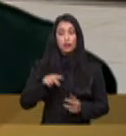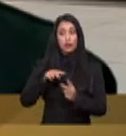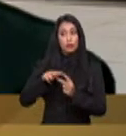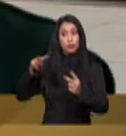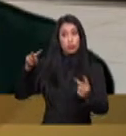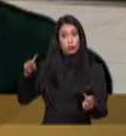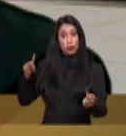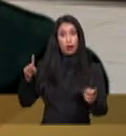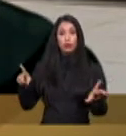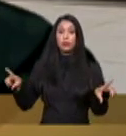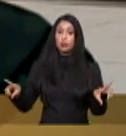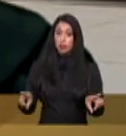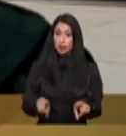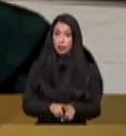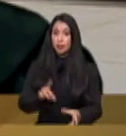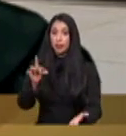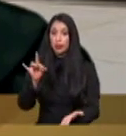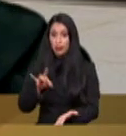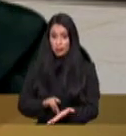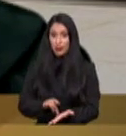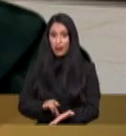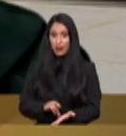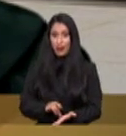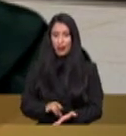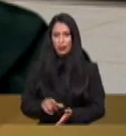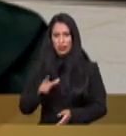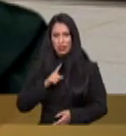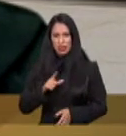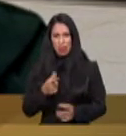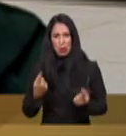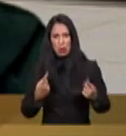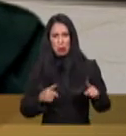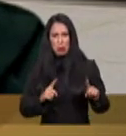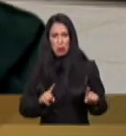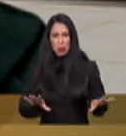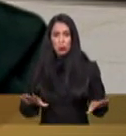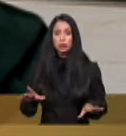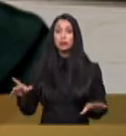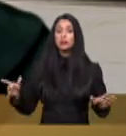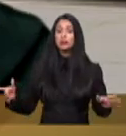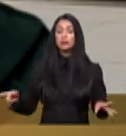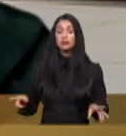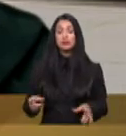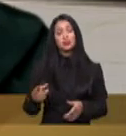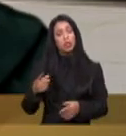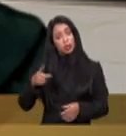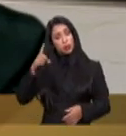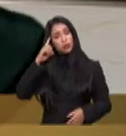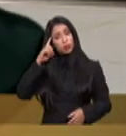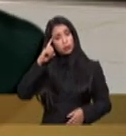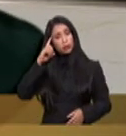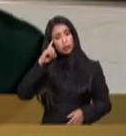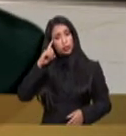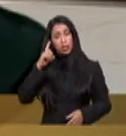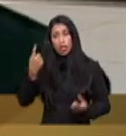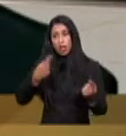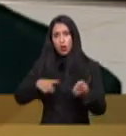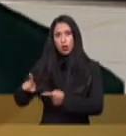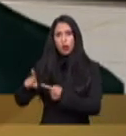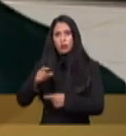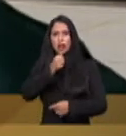real, com a hostilização, inclusive, cotidiana de repórteres na